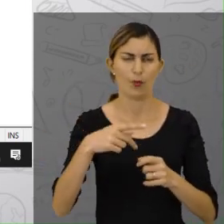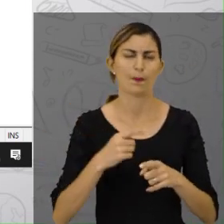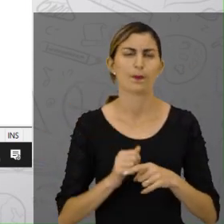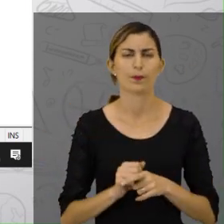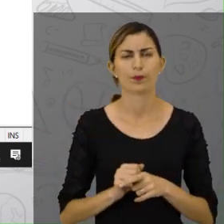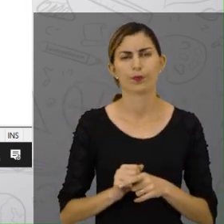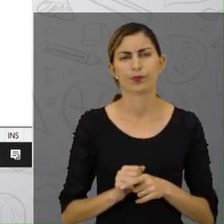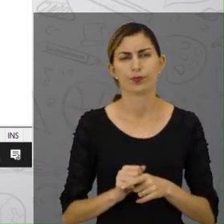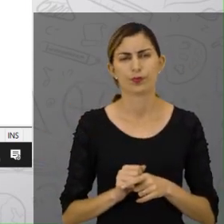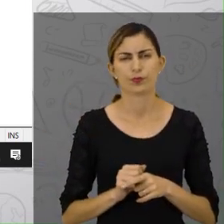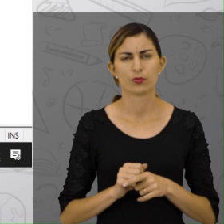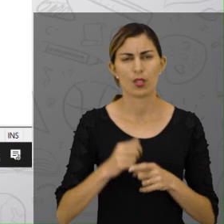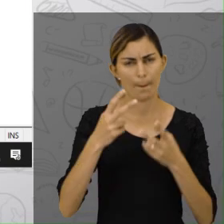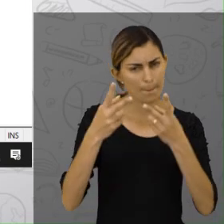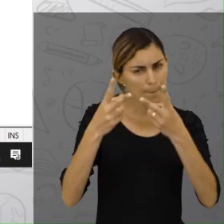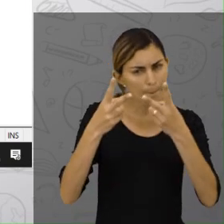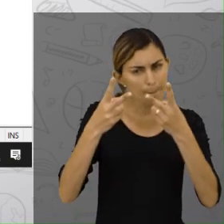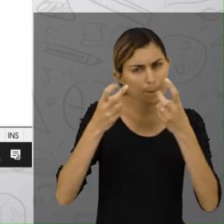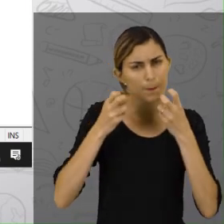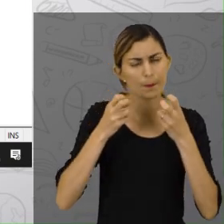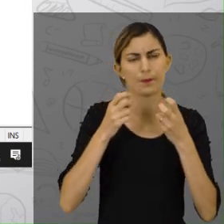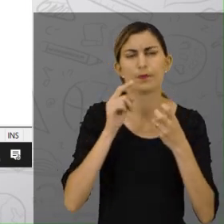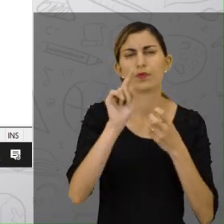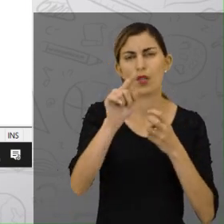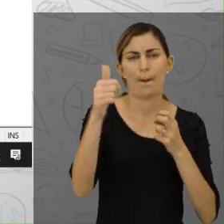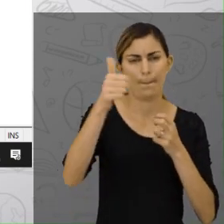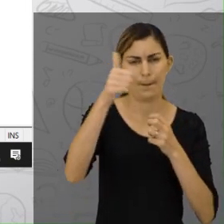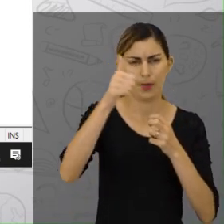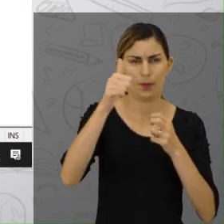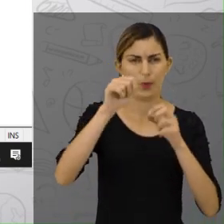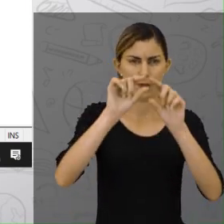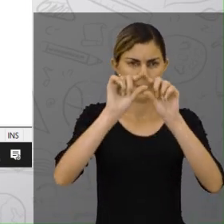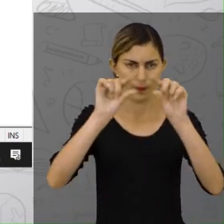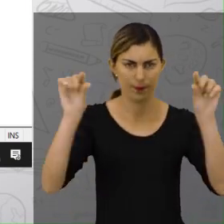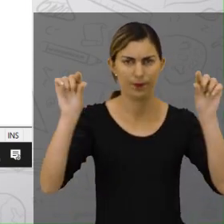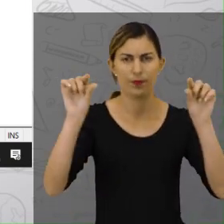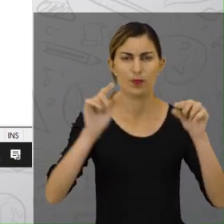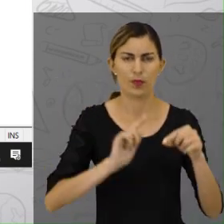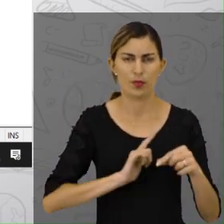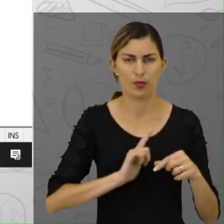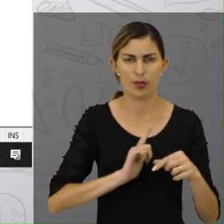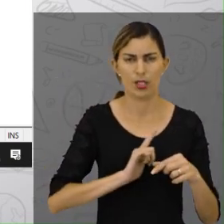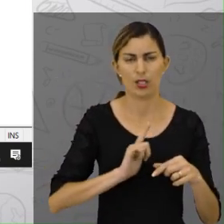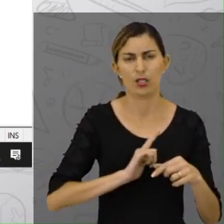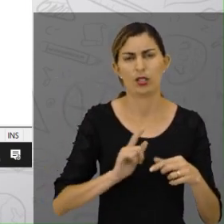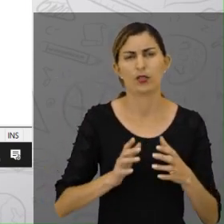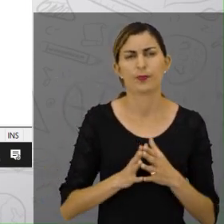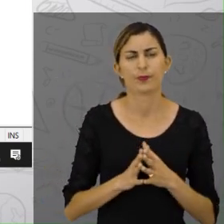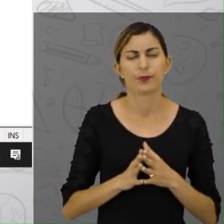comando echo. Perceba que nesse primeiro script que temos aqui,